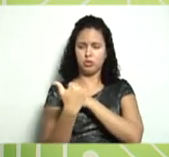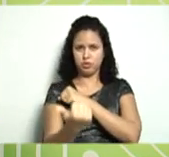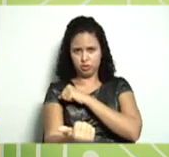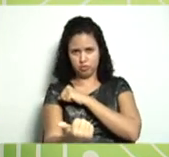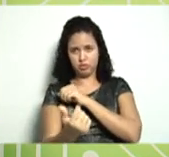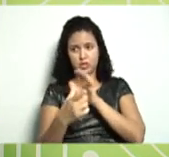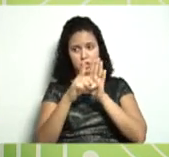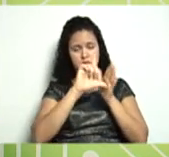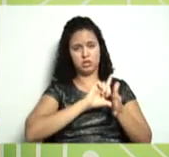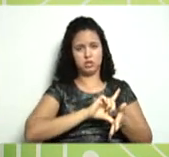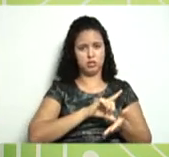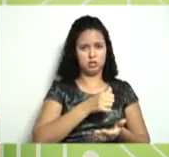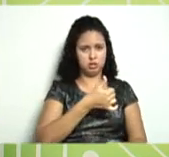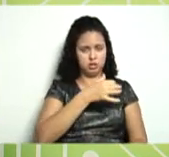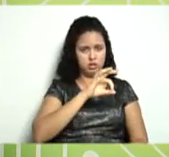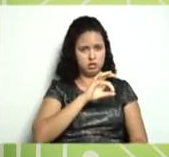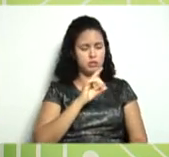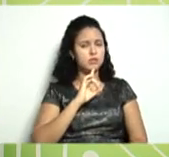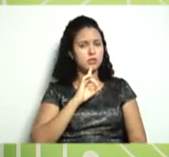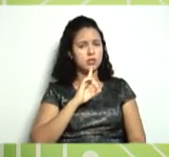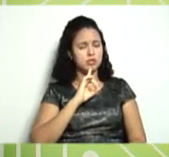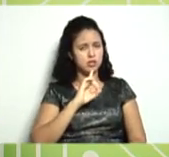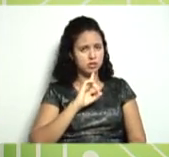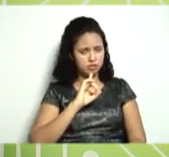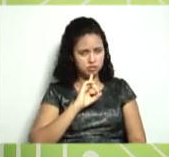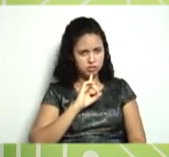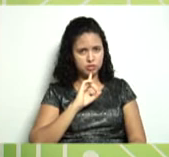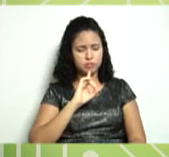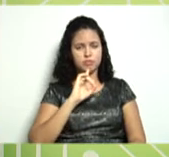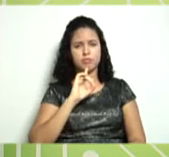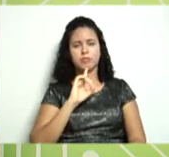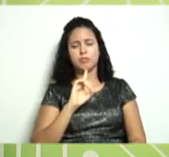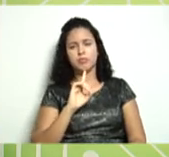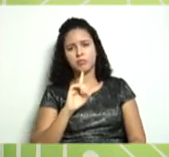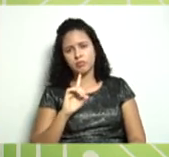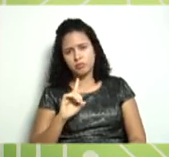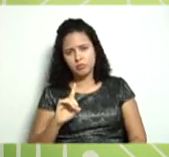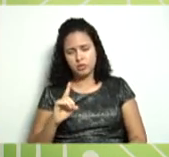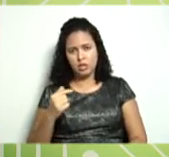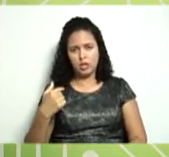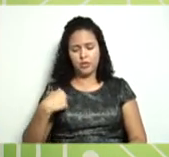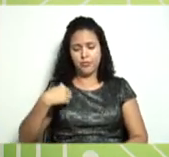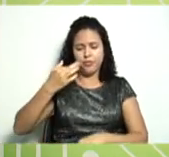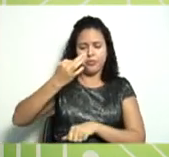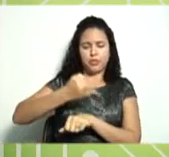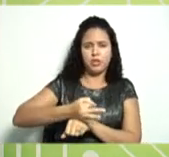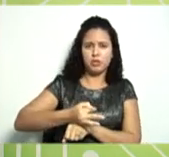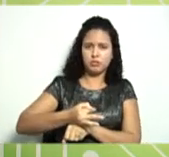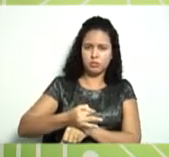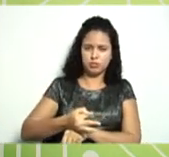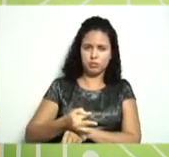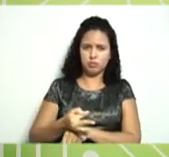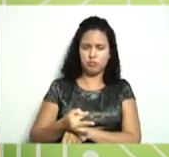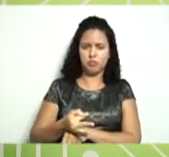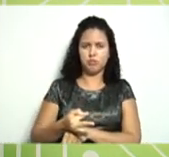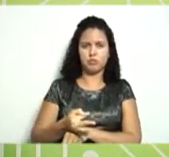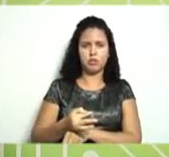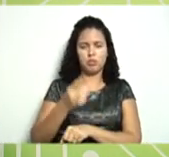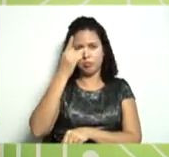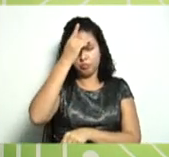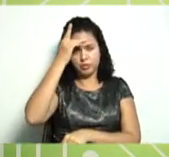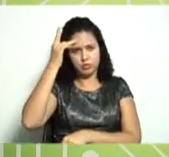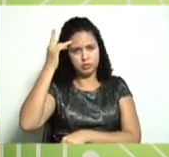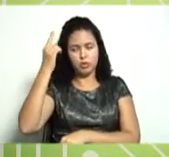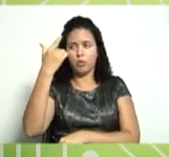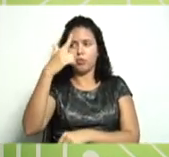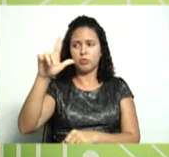dias antes, e na segunda reduz-se um pouco mais esse prazo, e não participo, quer dizer, quem esteve lá, quem